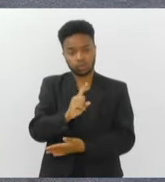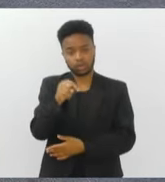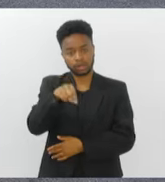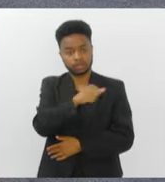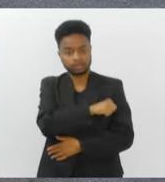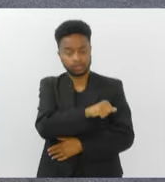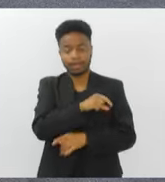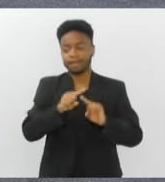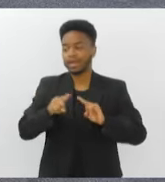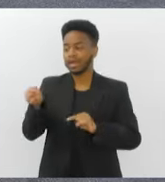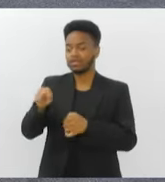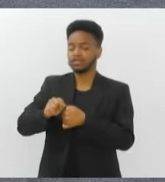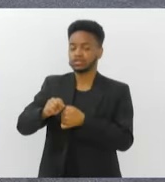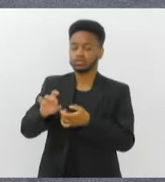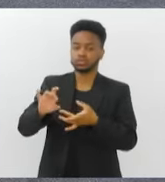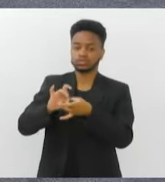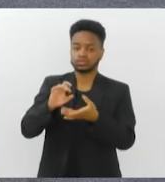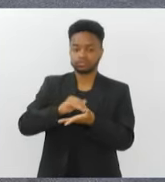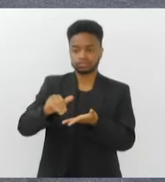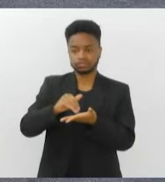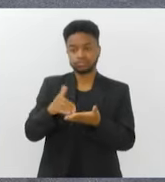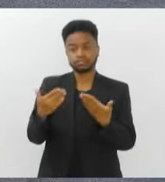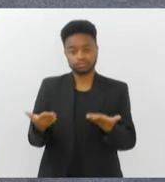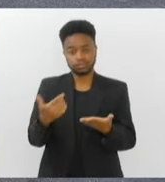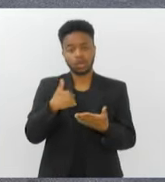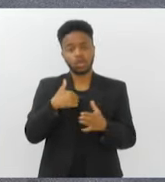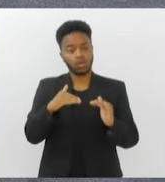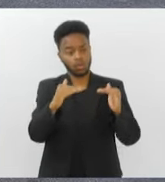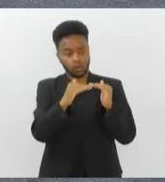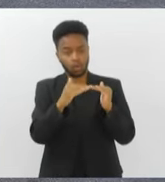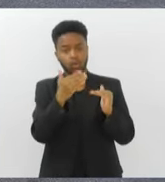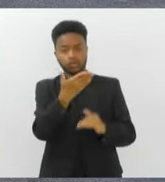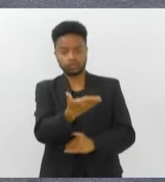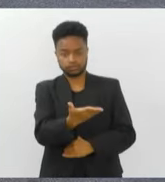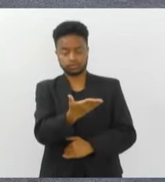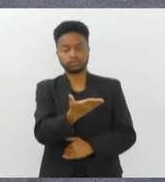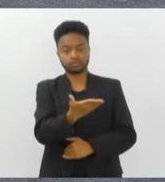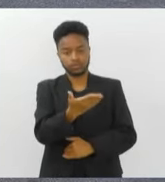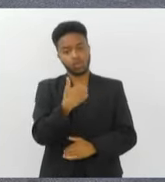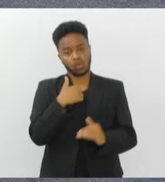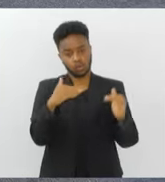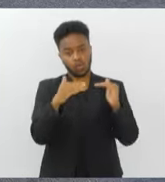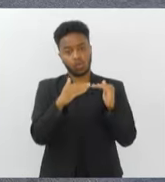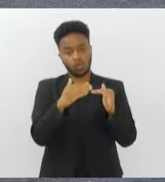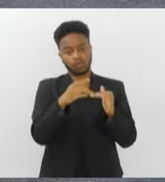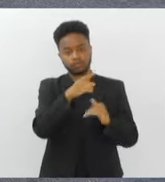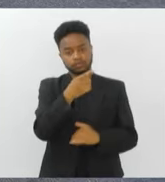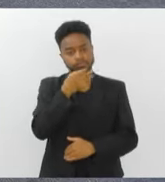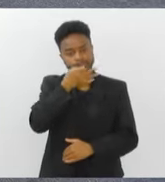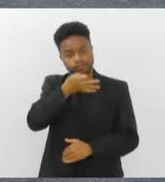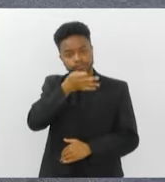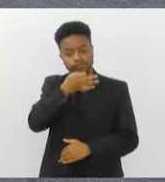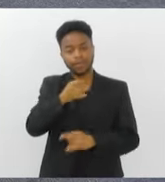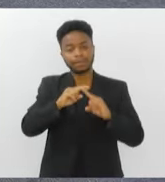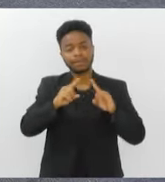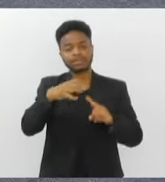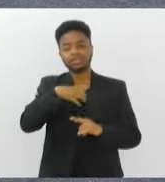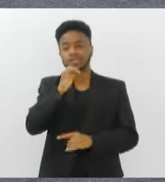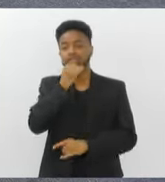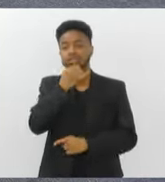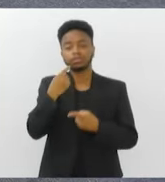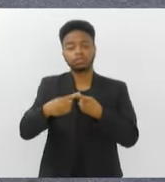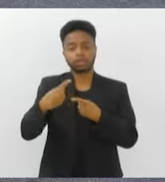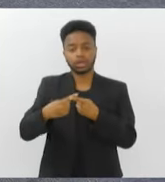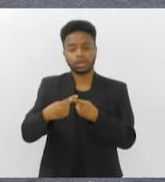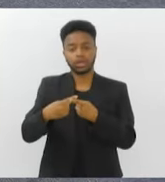na secretaria dele. Era essa a parte. Eu sou solidário, concordo com a sua posição e só fico triste dos